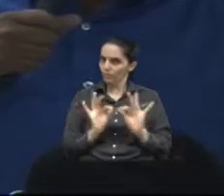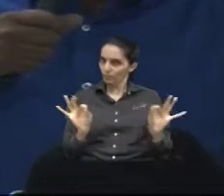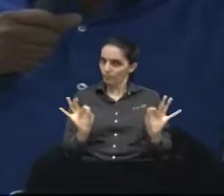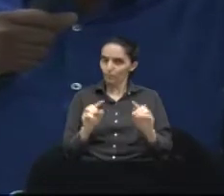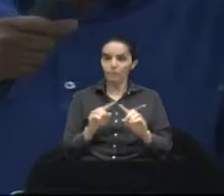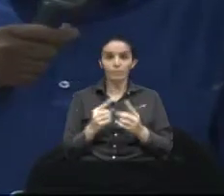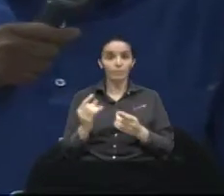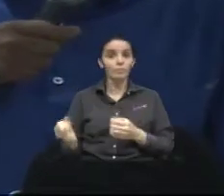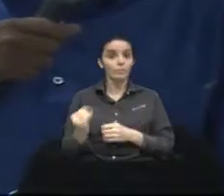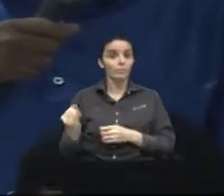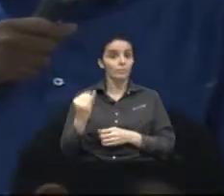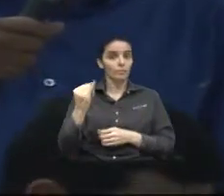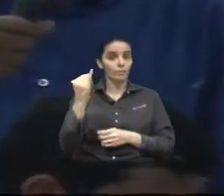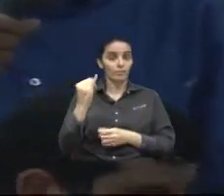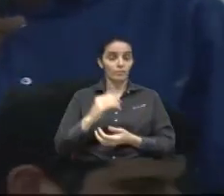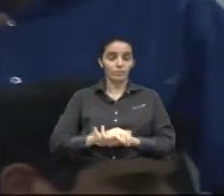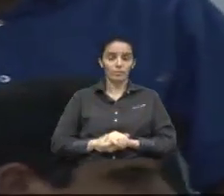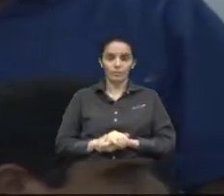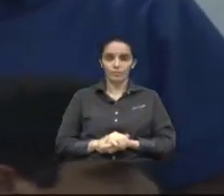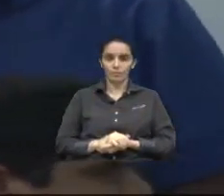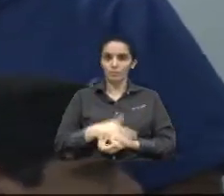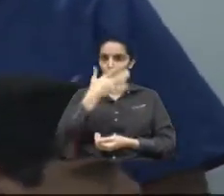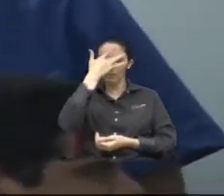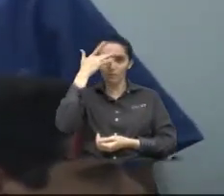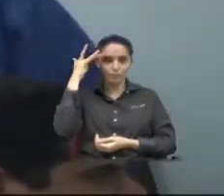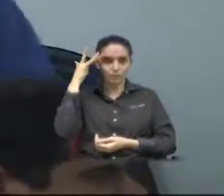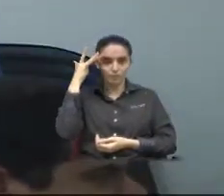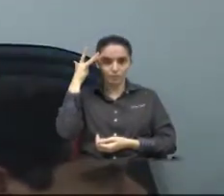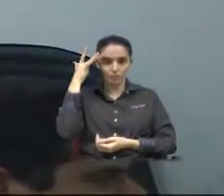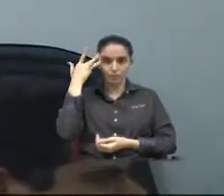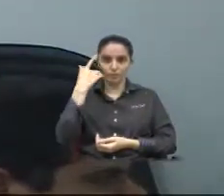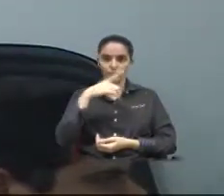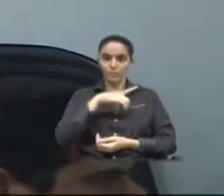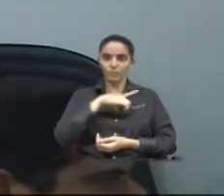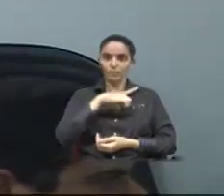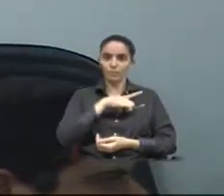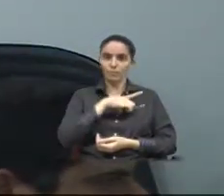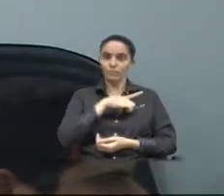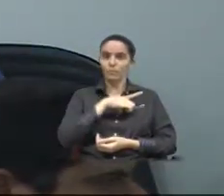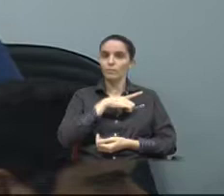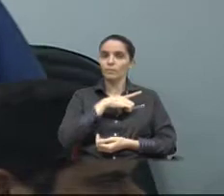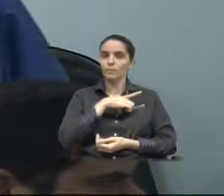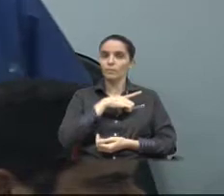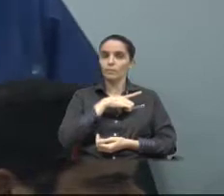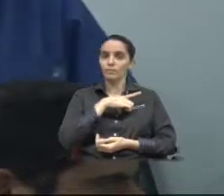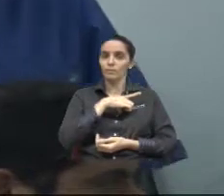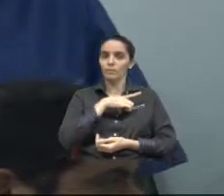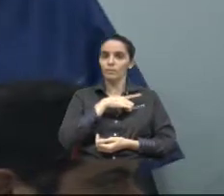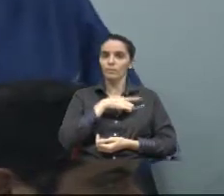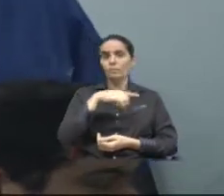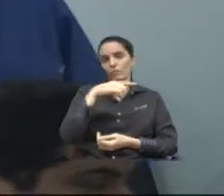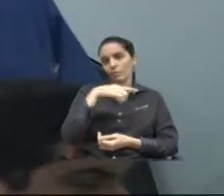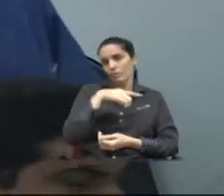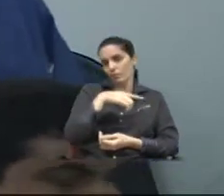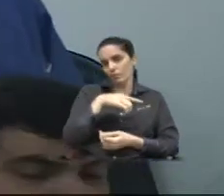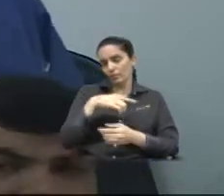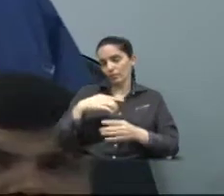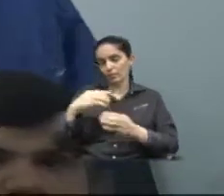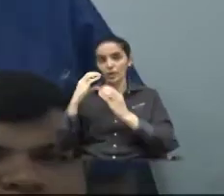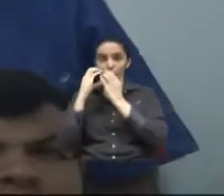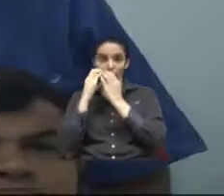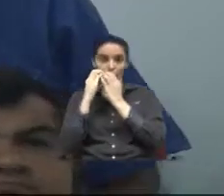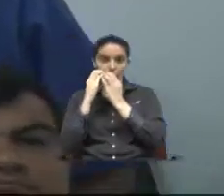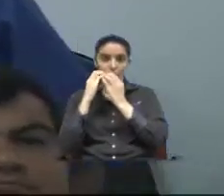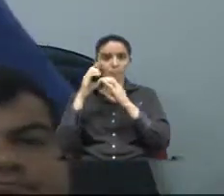projeto importante. As pessoas que têm a outorga para estabelecer lanchonete, bar,